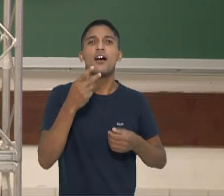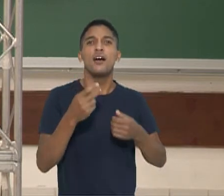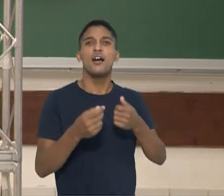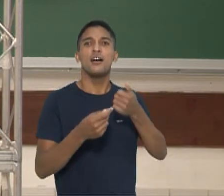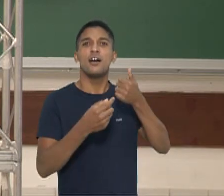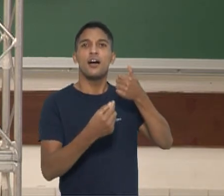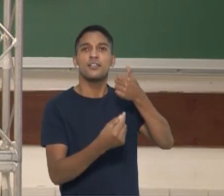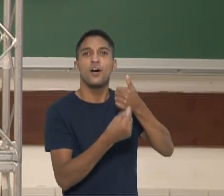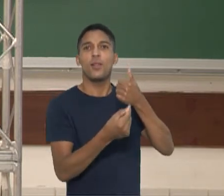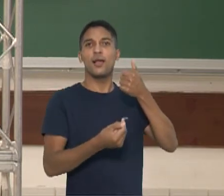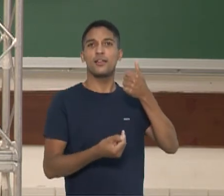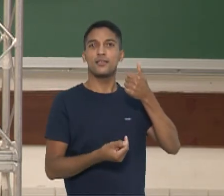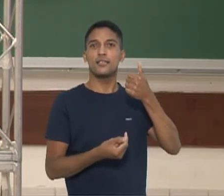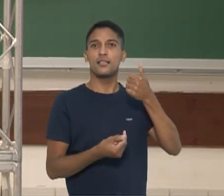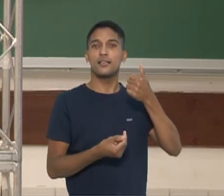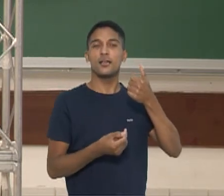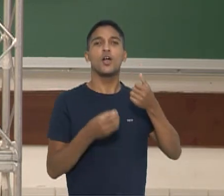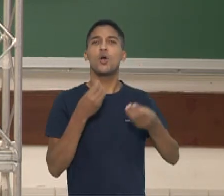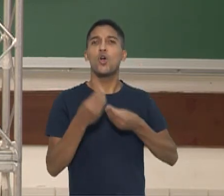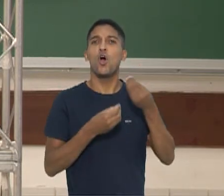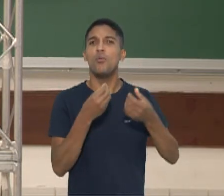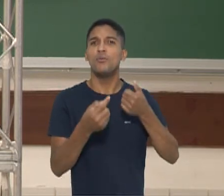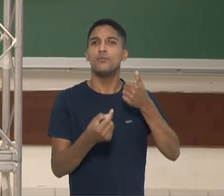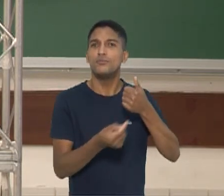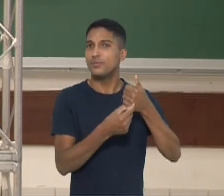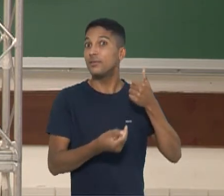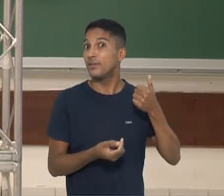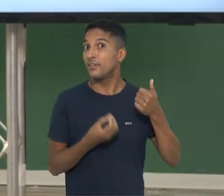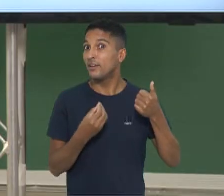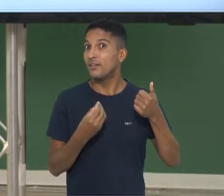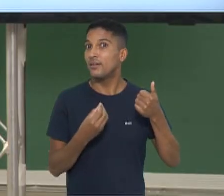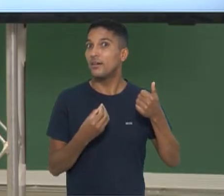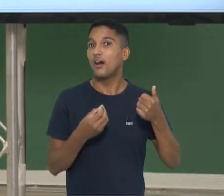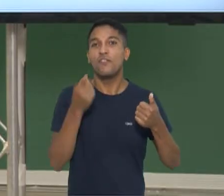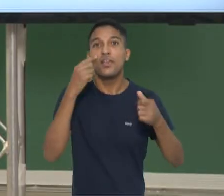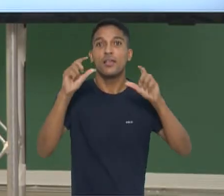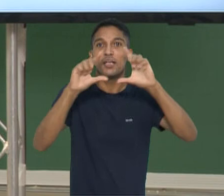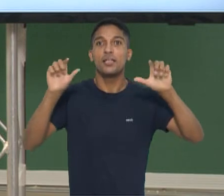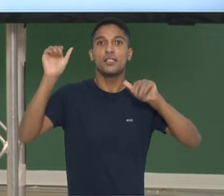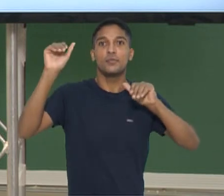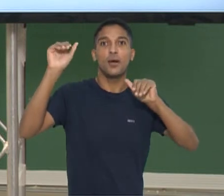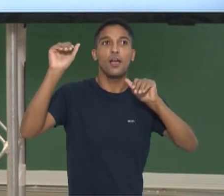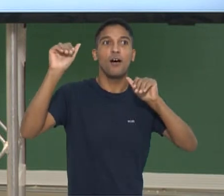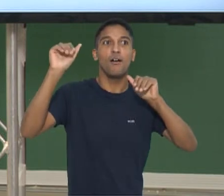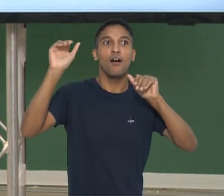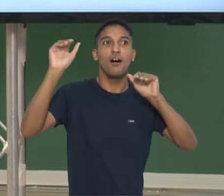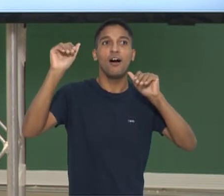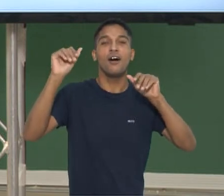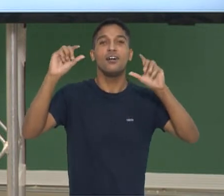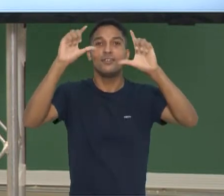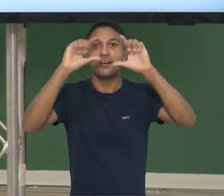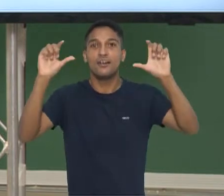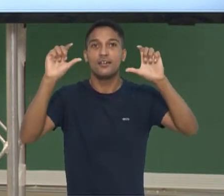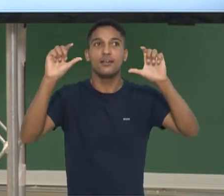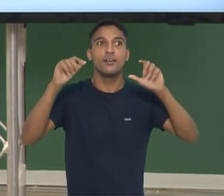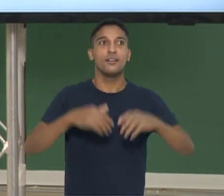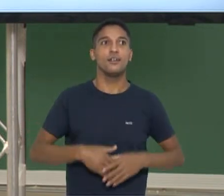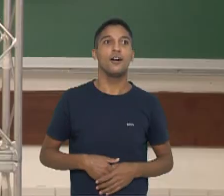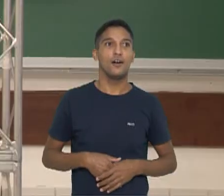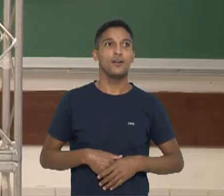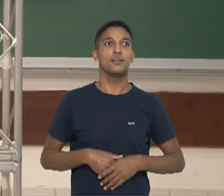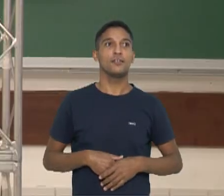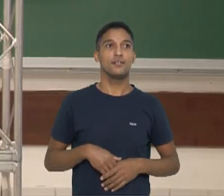comparta essa aula. E compartilha, melhor dizendo, e compartilha essa aula. Míralo, dale me gusta a esta classe e